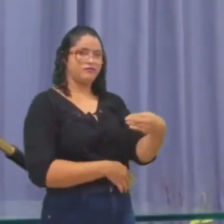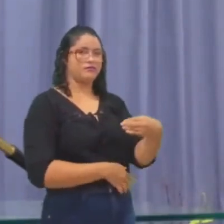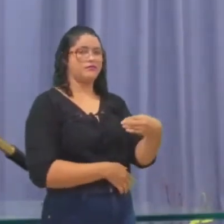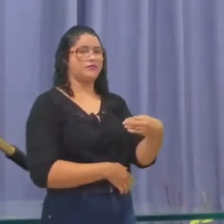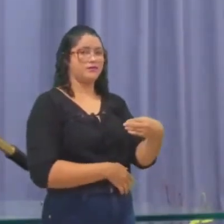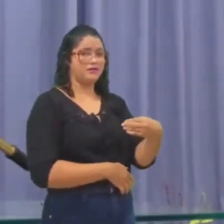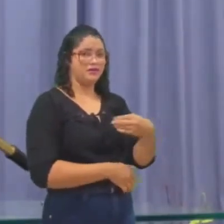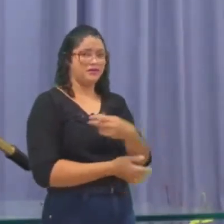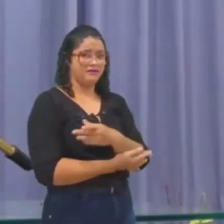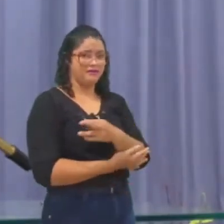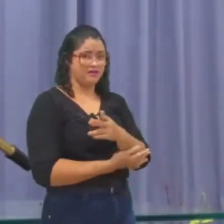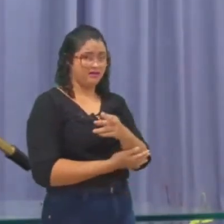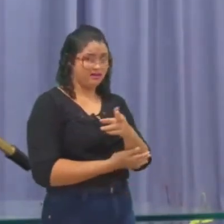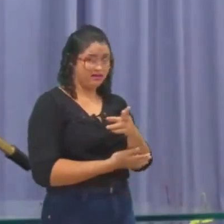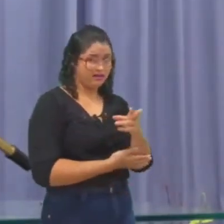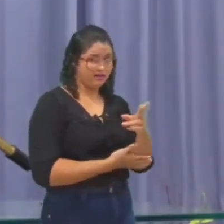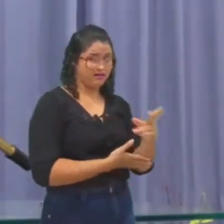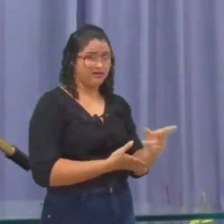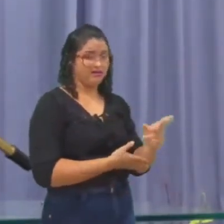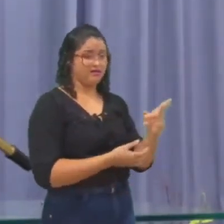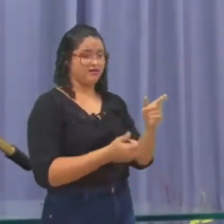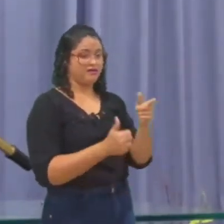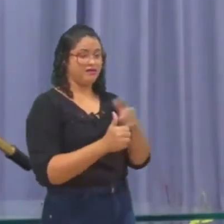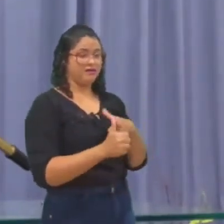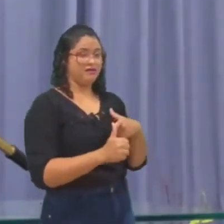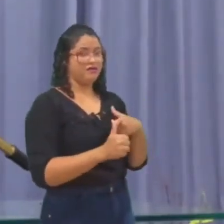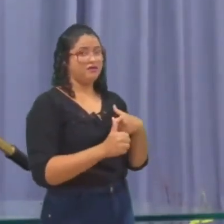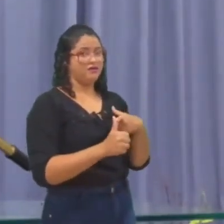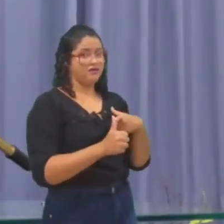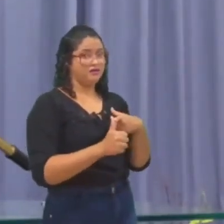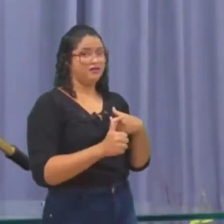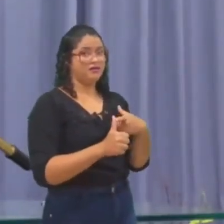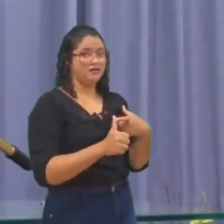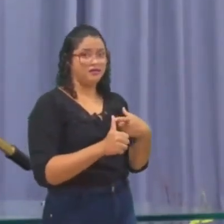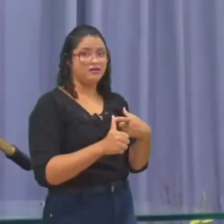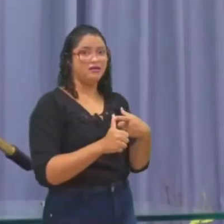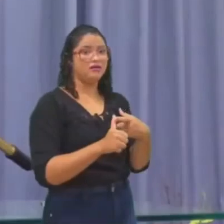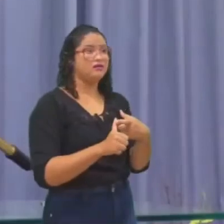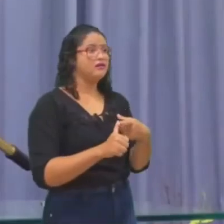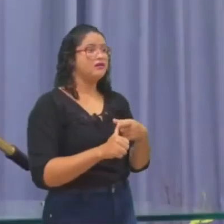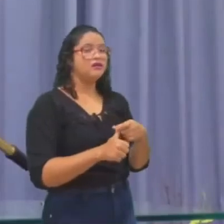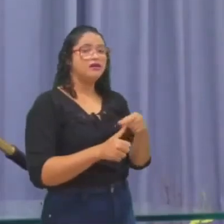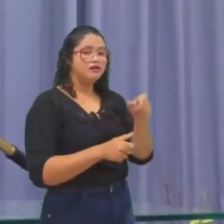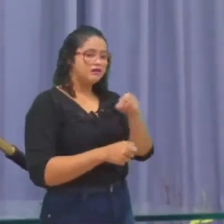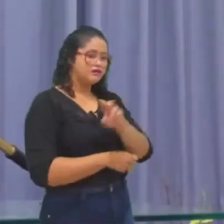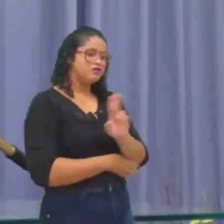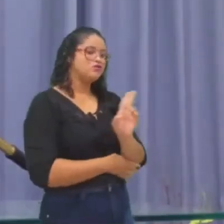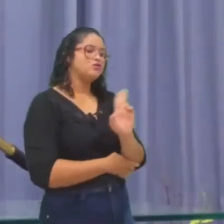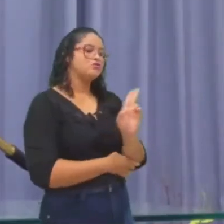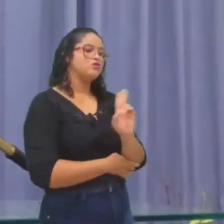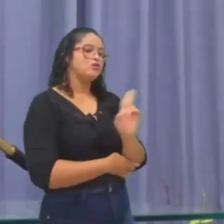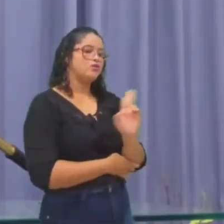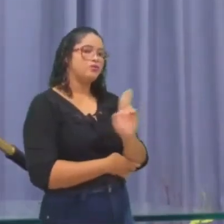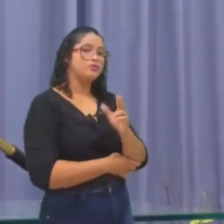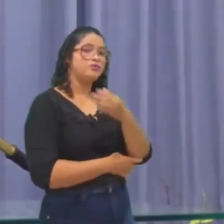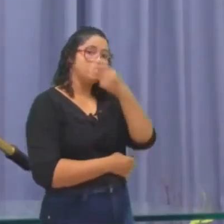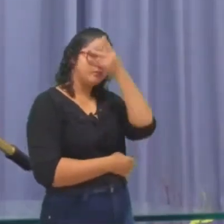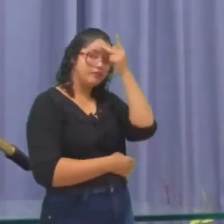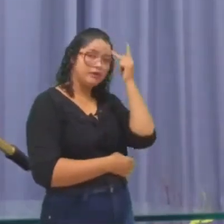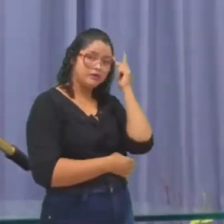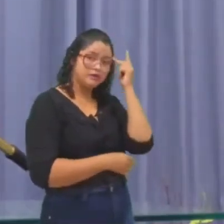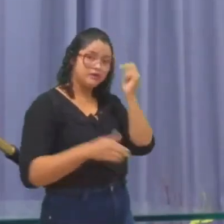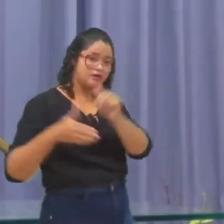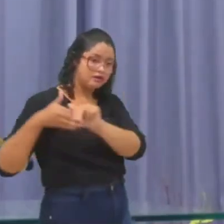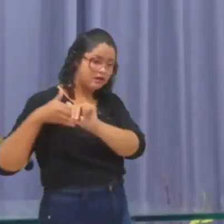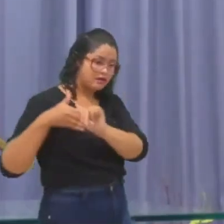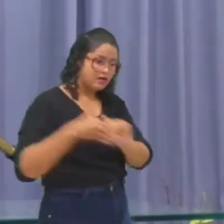Vófice. Da tribo de Gade, Jeuel, filho de Maqui. Estes são os nomes dos homens que Moisés enviou a